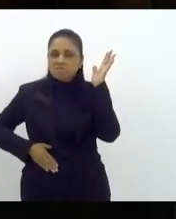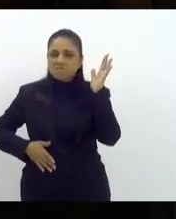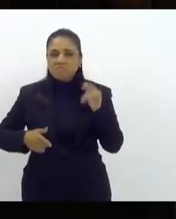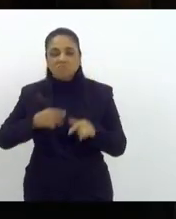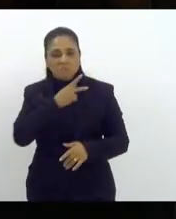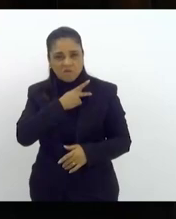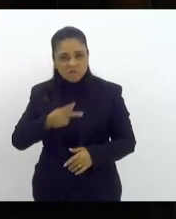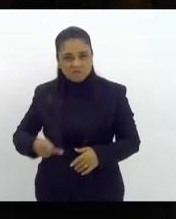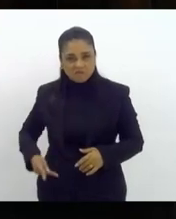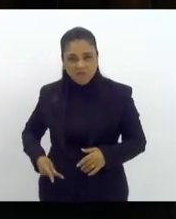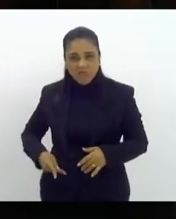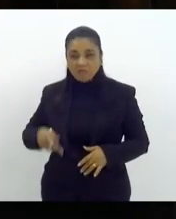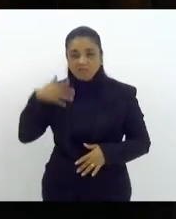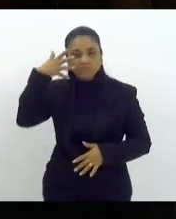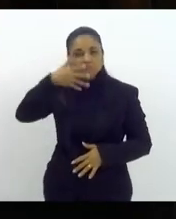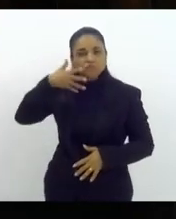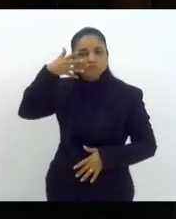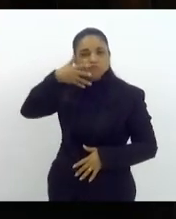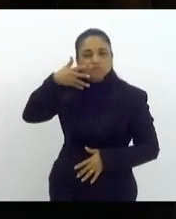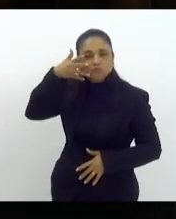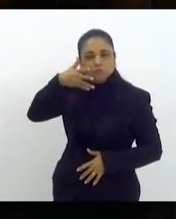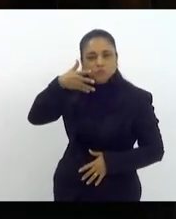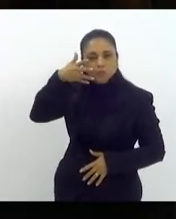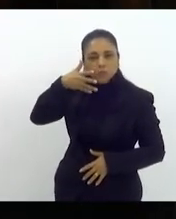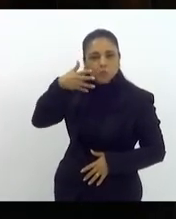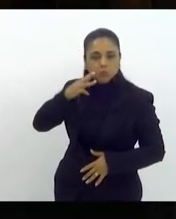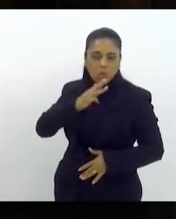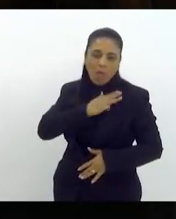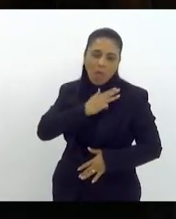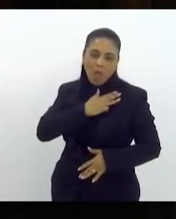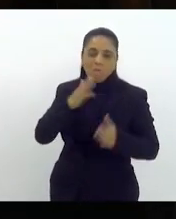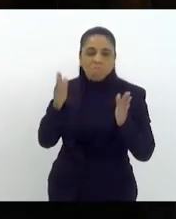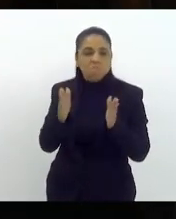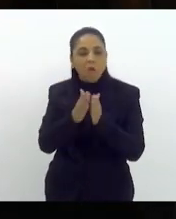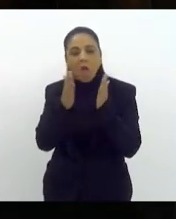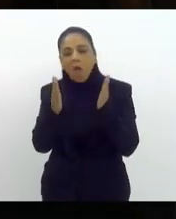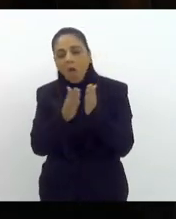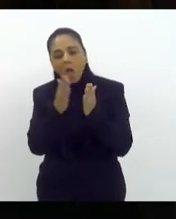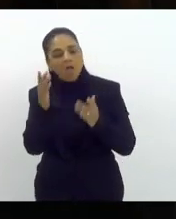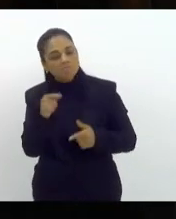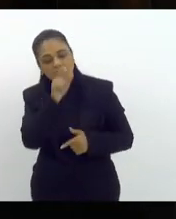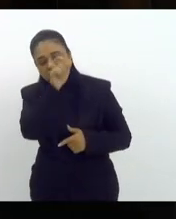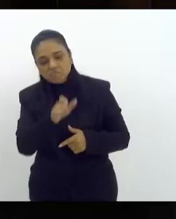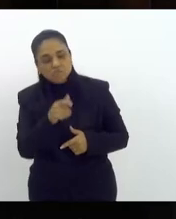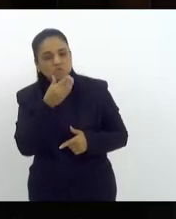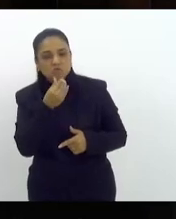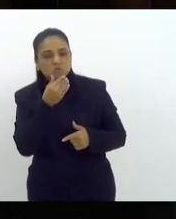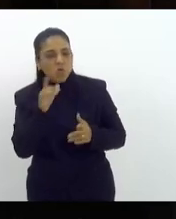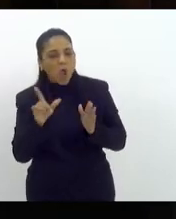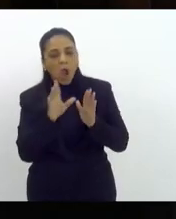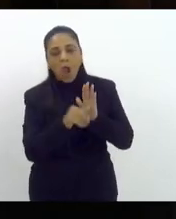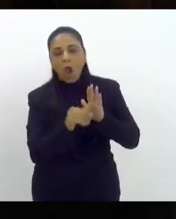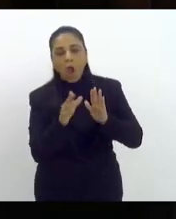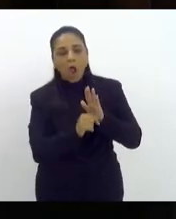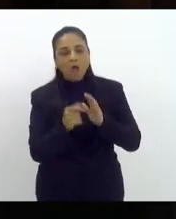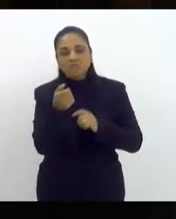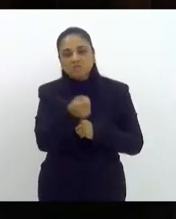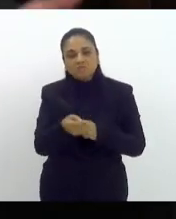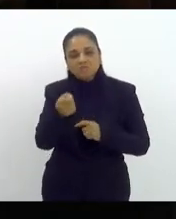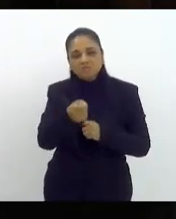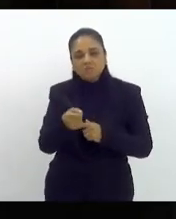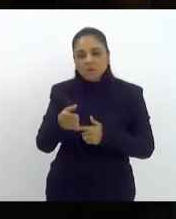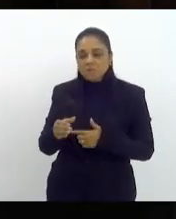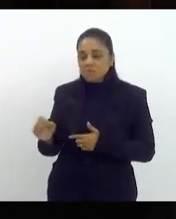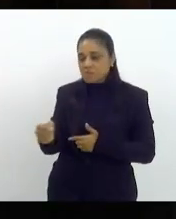diversas vezes fez discurso dizendo pobre coitado do garoto que só rouba o telefone para tomar uma cervejinha